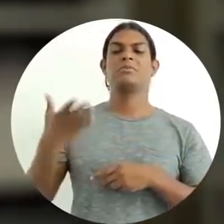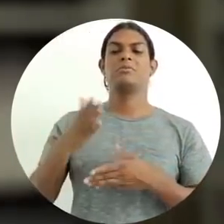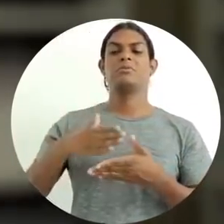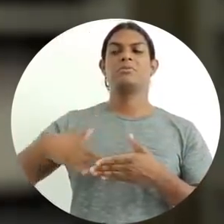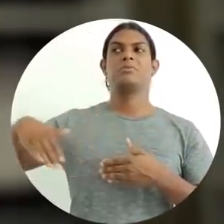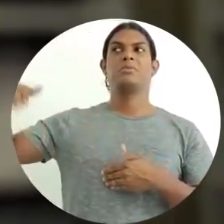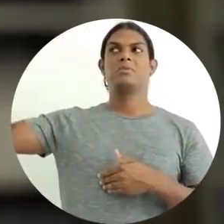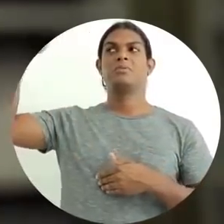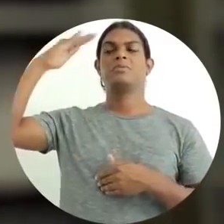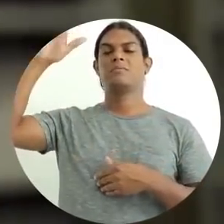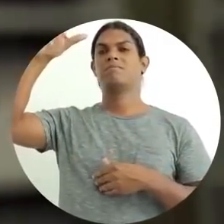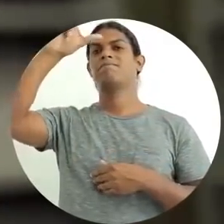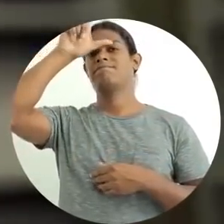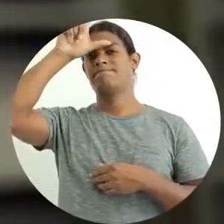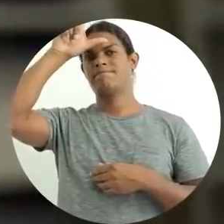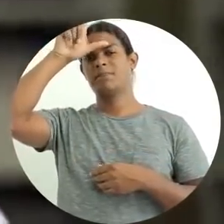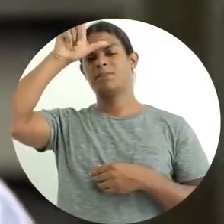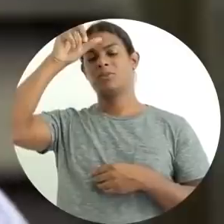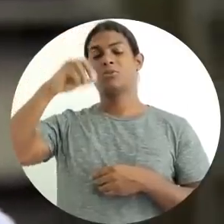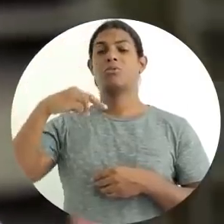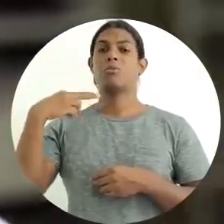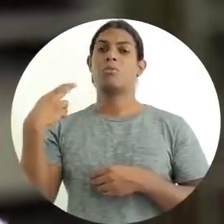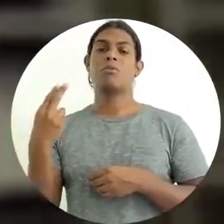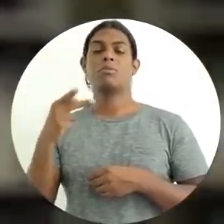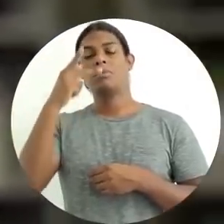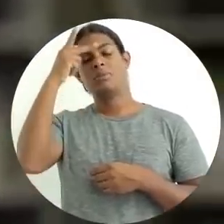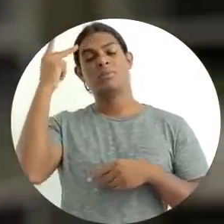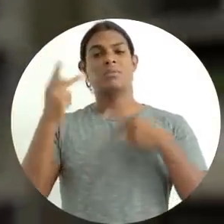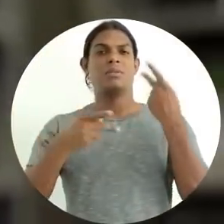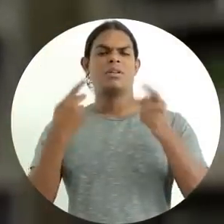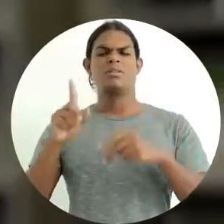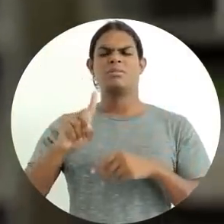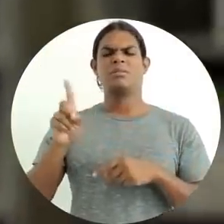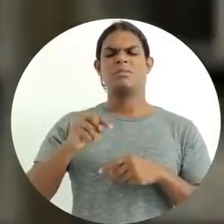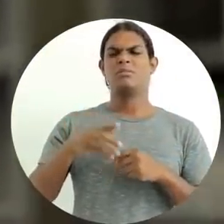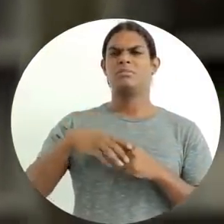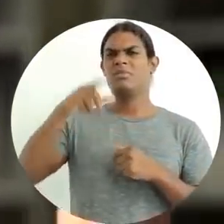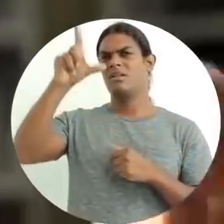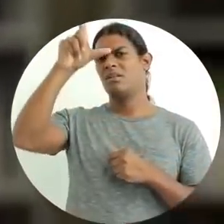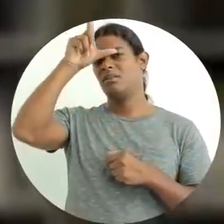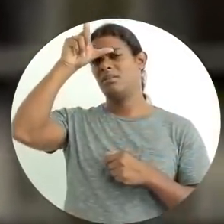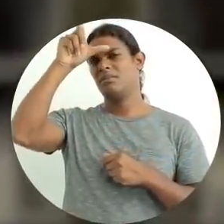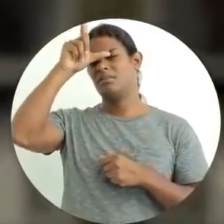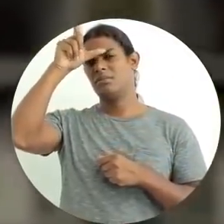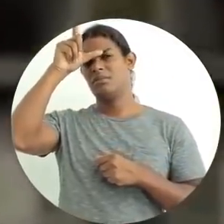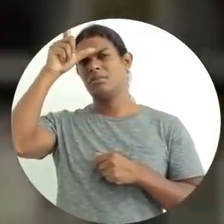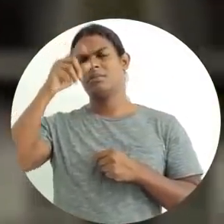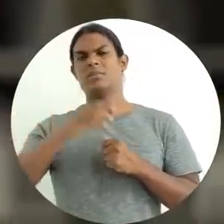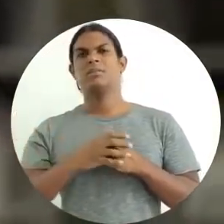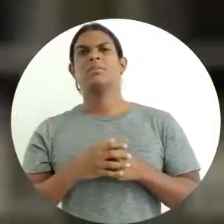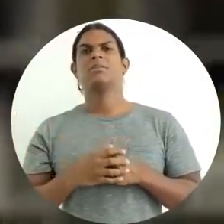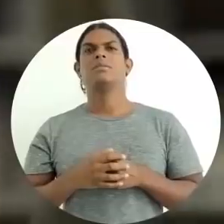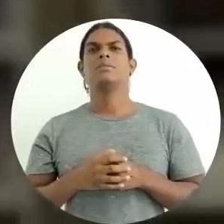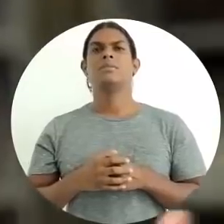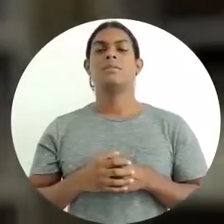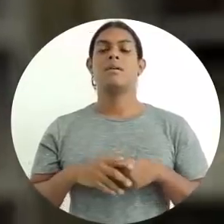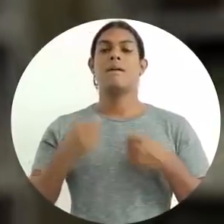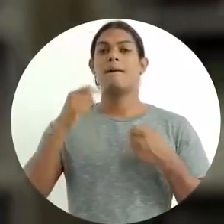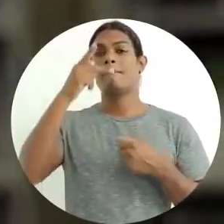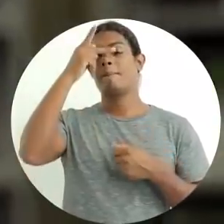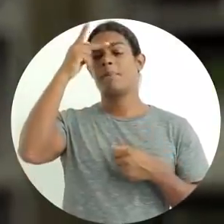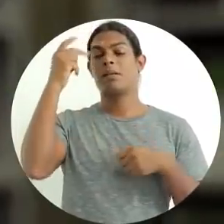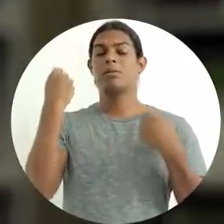quando crescer, ele vai ser um líder. Ou outras pessoas dizer assim, não, a liderança é a pessoa